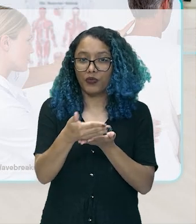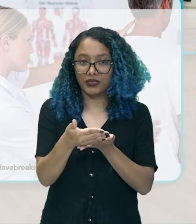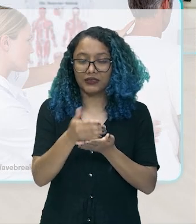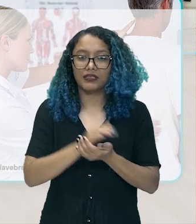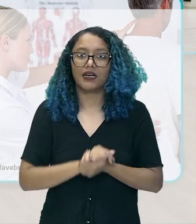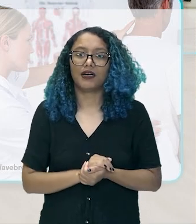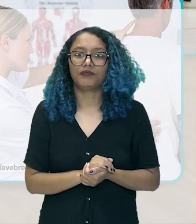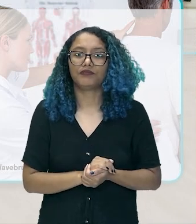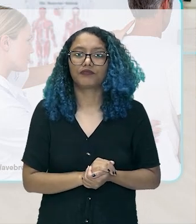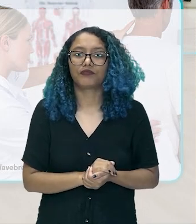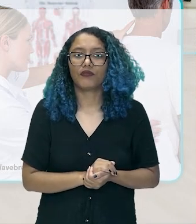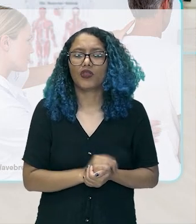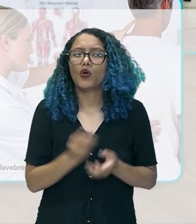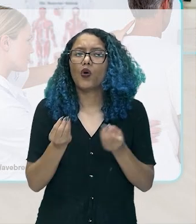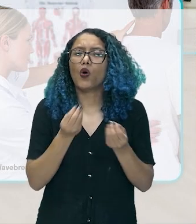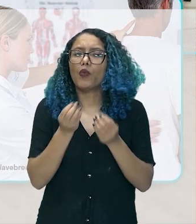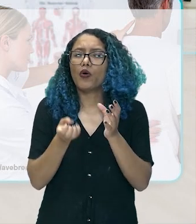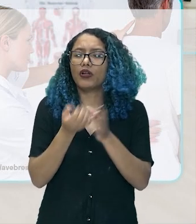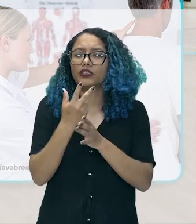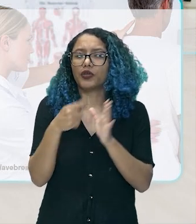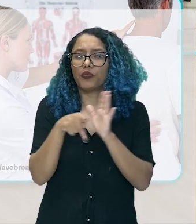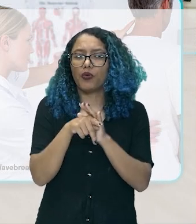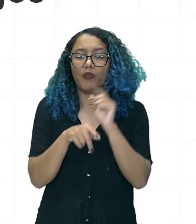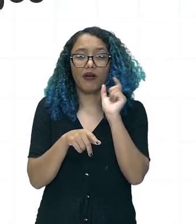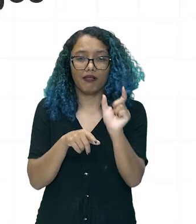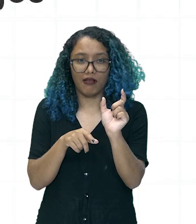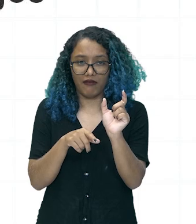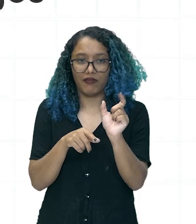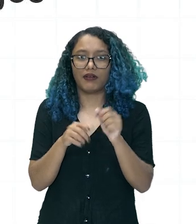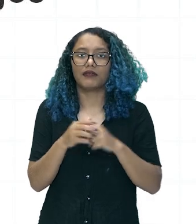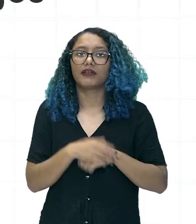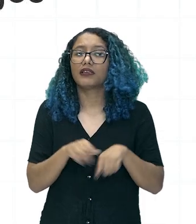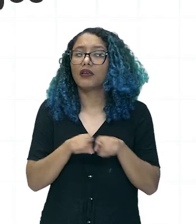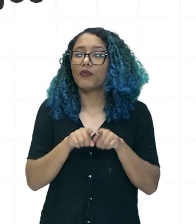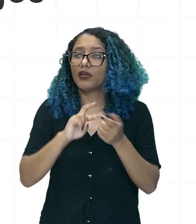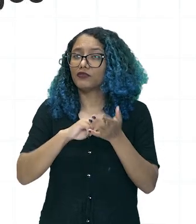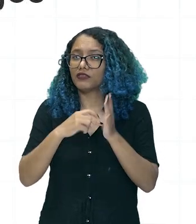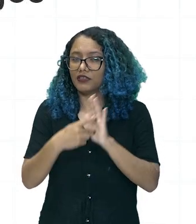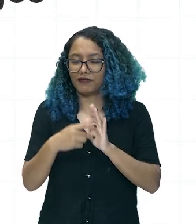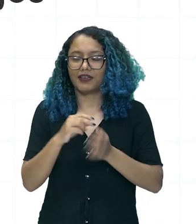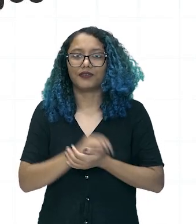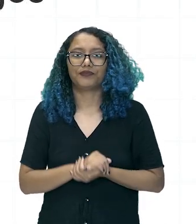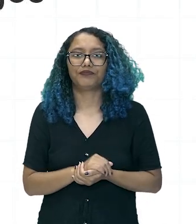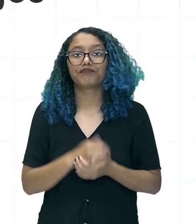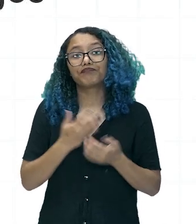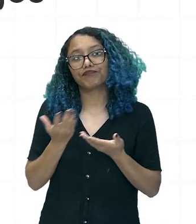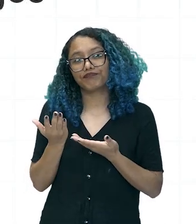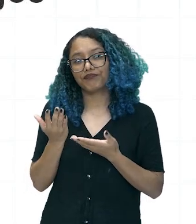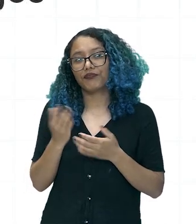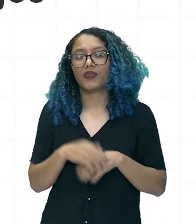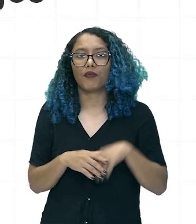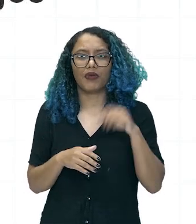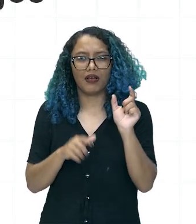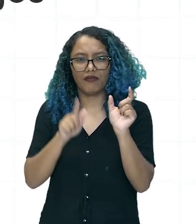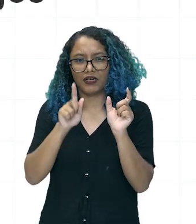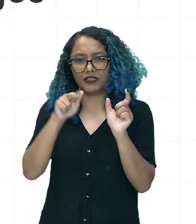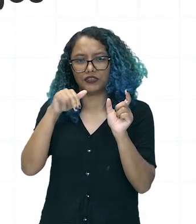de ginástica e mais embaixo parece o quê? Que alguém está analisando uma coluna para ver se está na